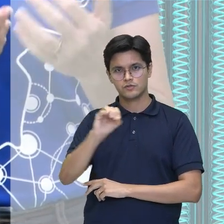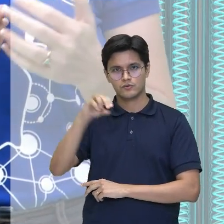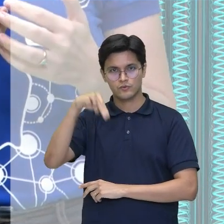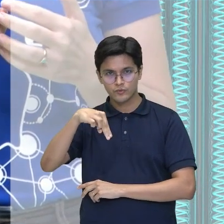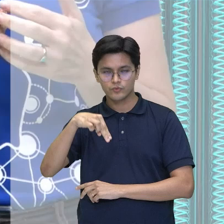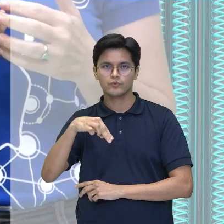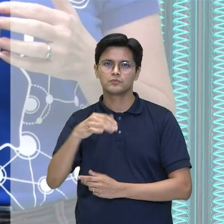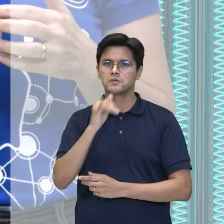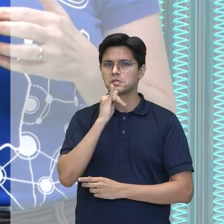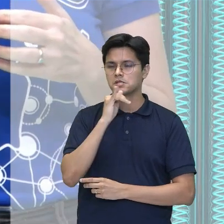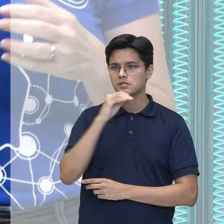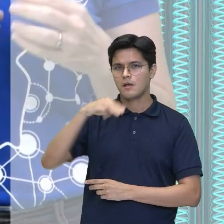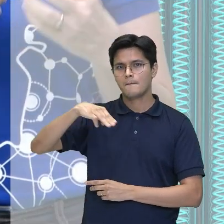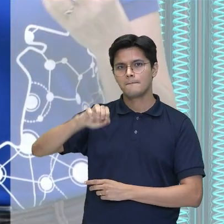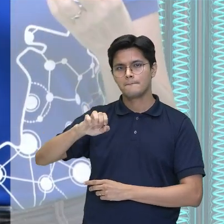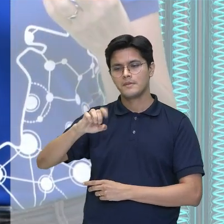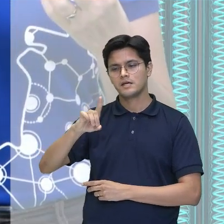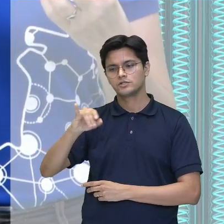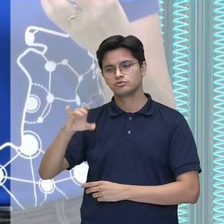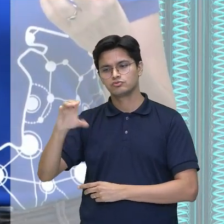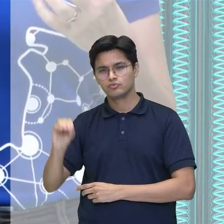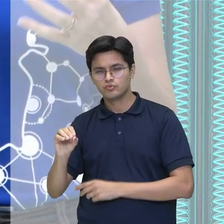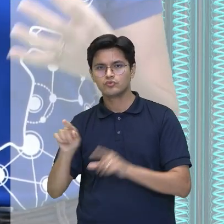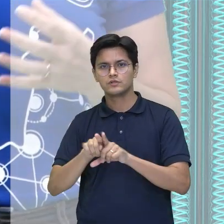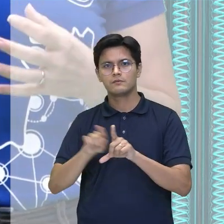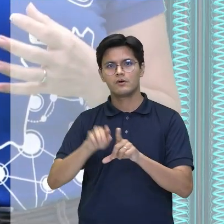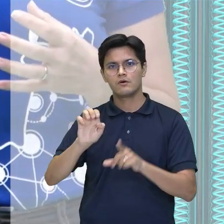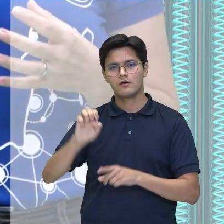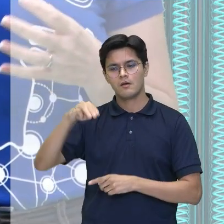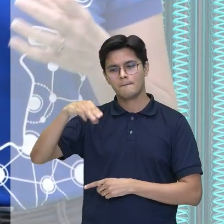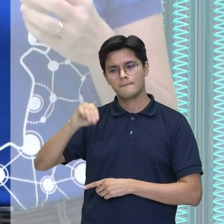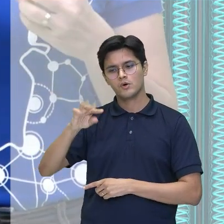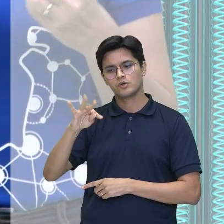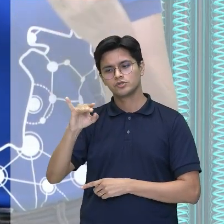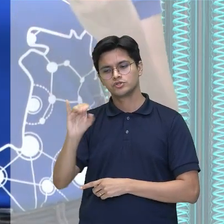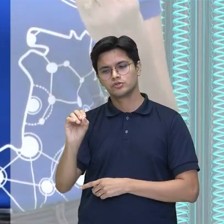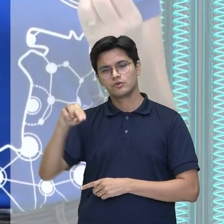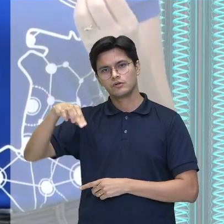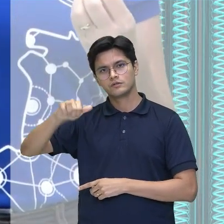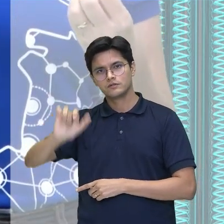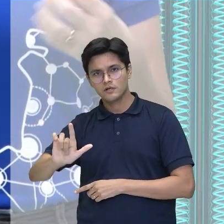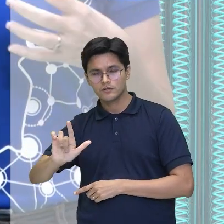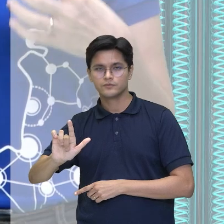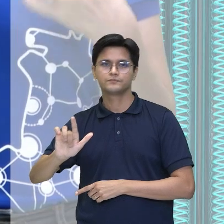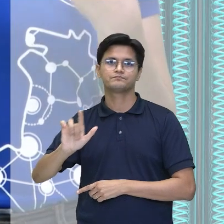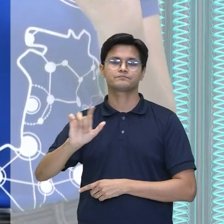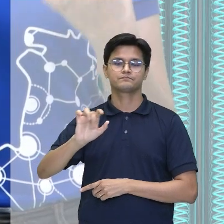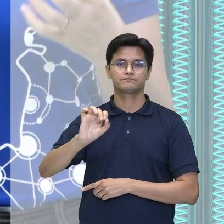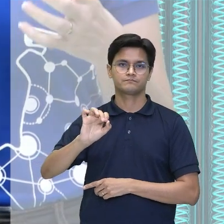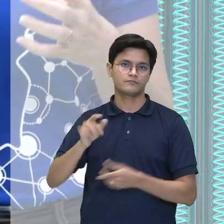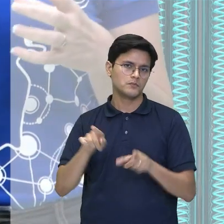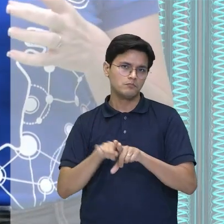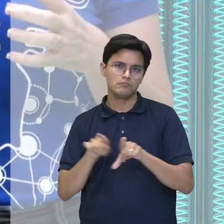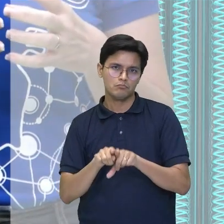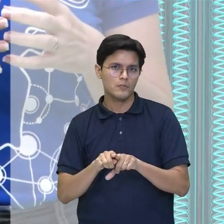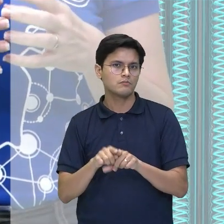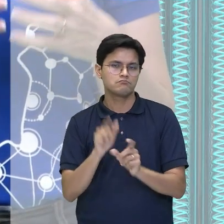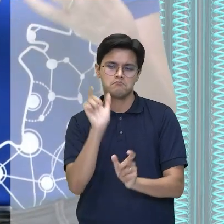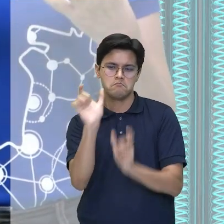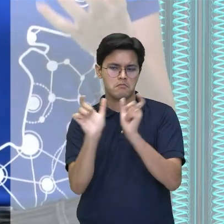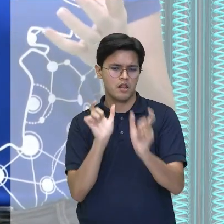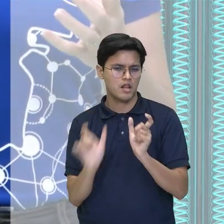depressivo ou depressiva, ok? Emotional, como tinha lá, que é emocional, né? Um problema